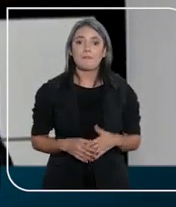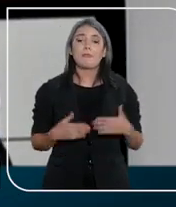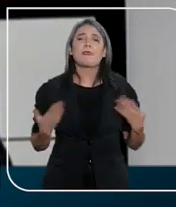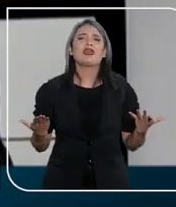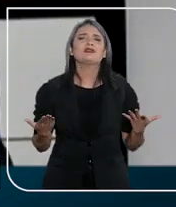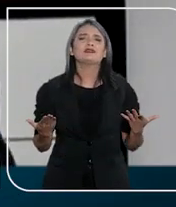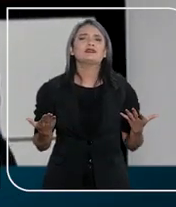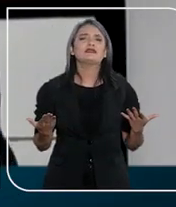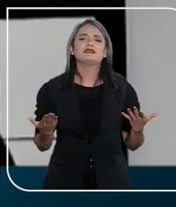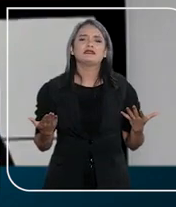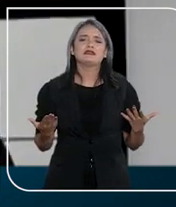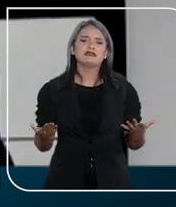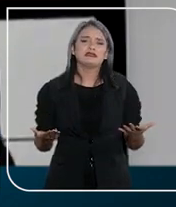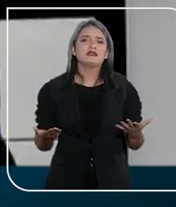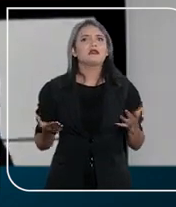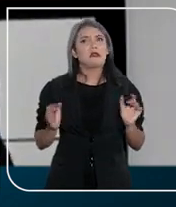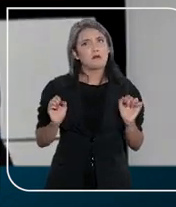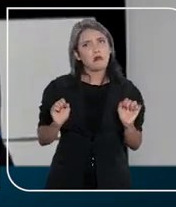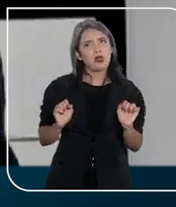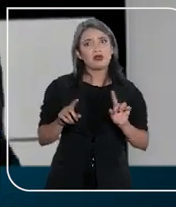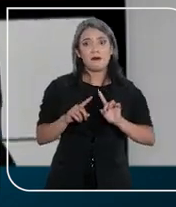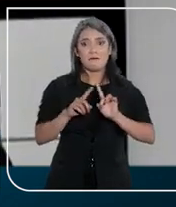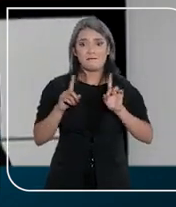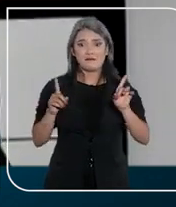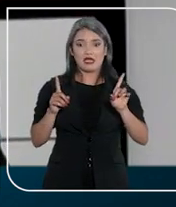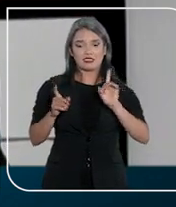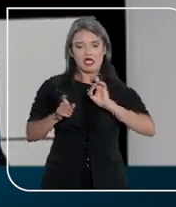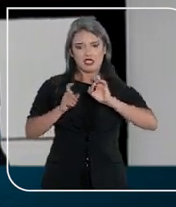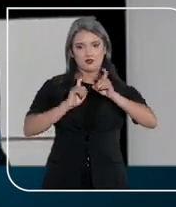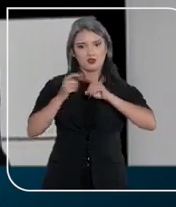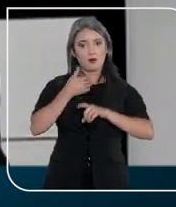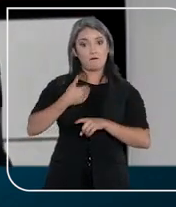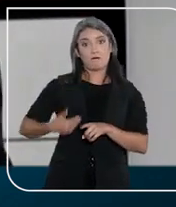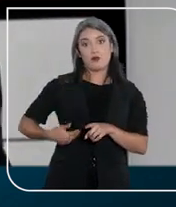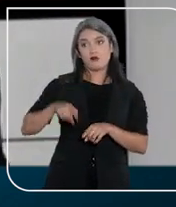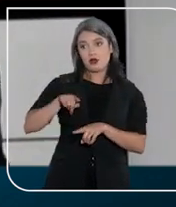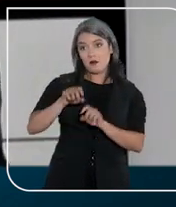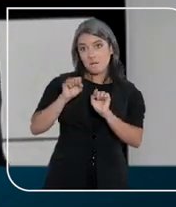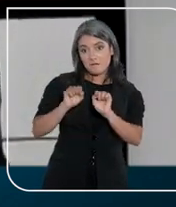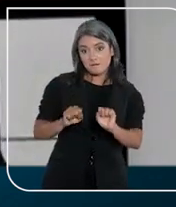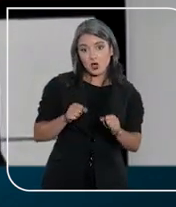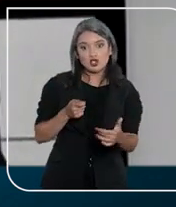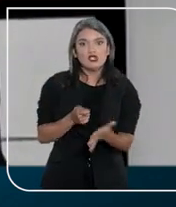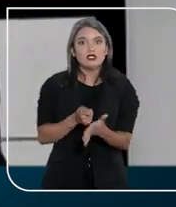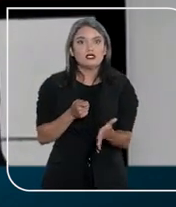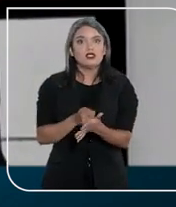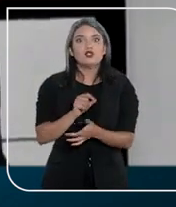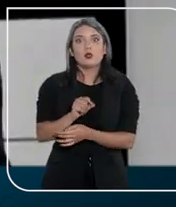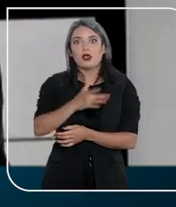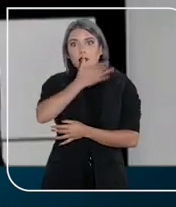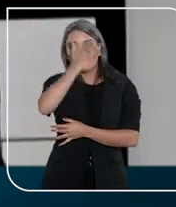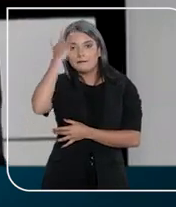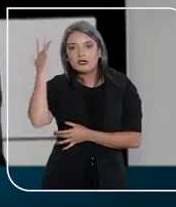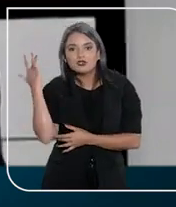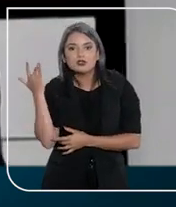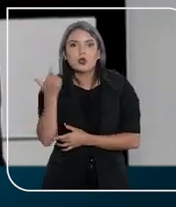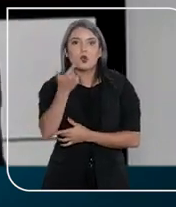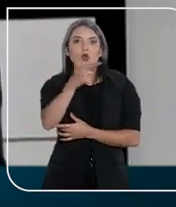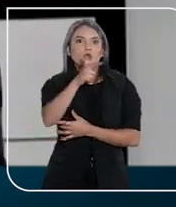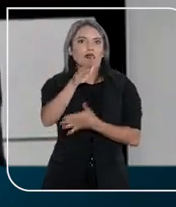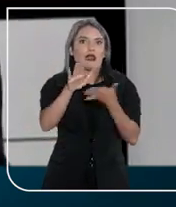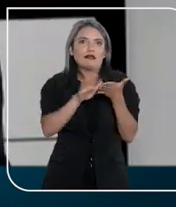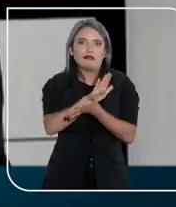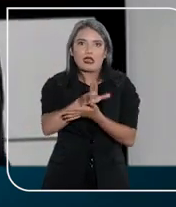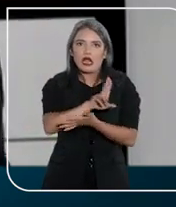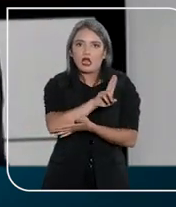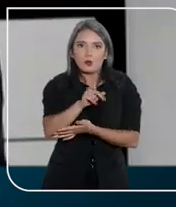incompatível não é. Nós sabemos que, por prática da administração, ela pode exigir, inclusive, ali que o candidato ele não tenha nenhum título protestado,